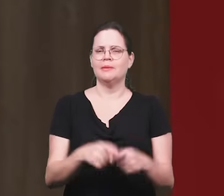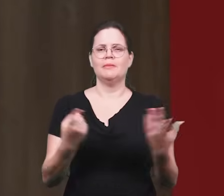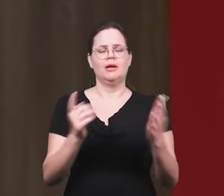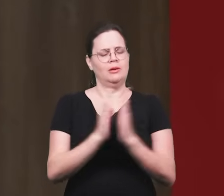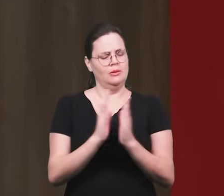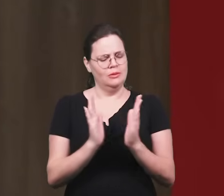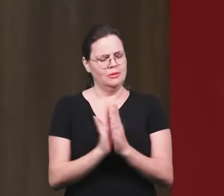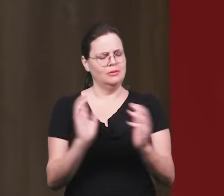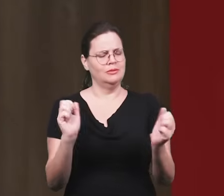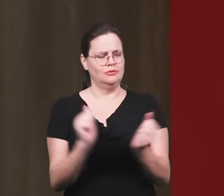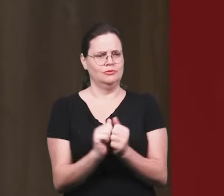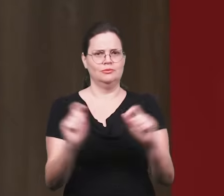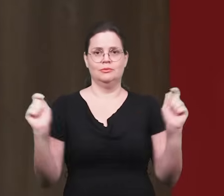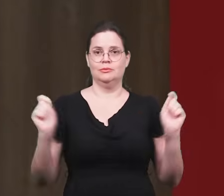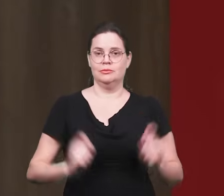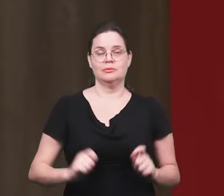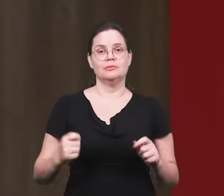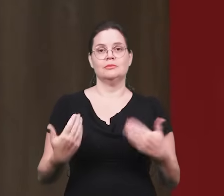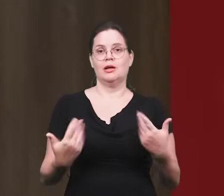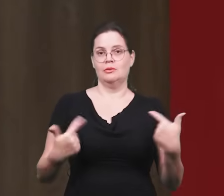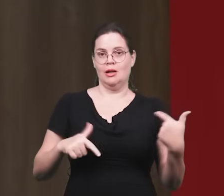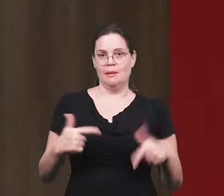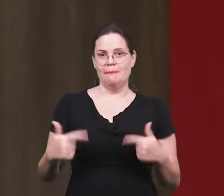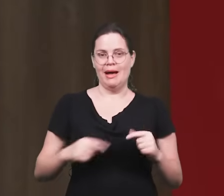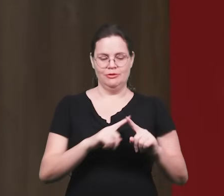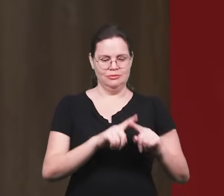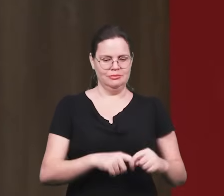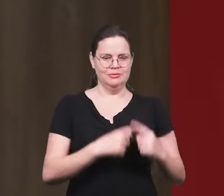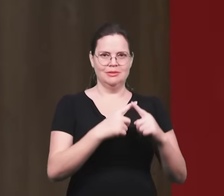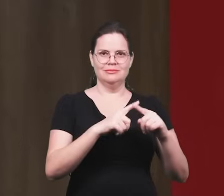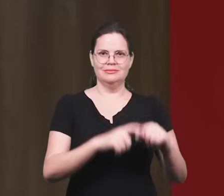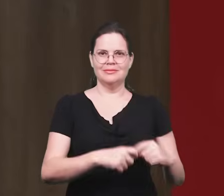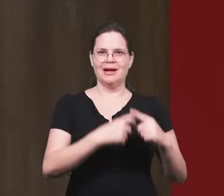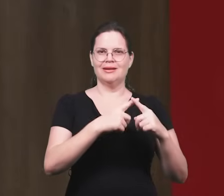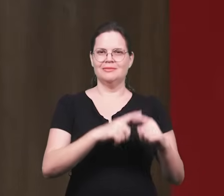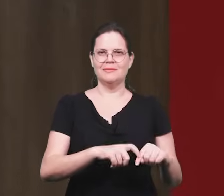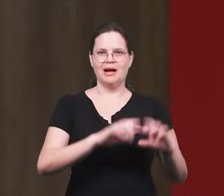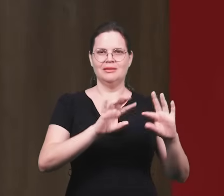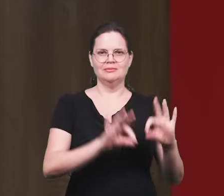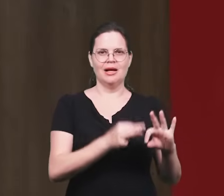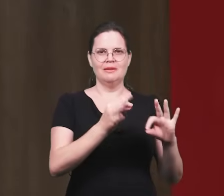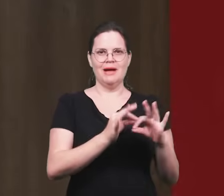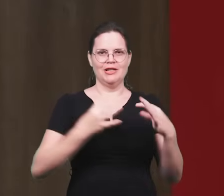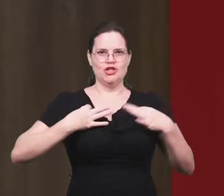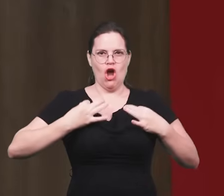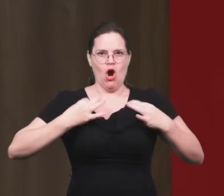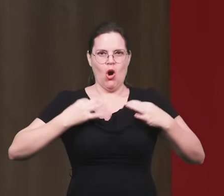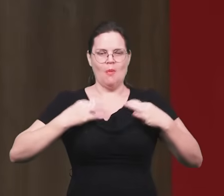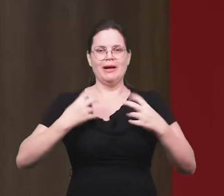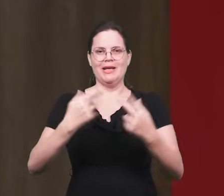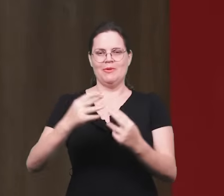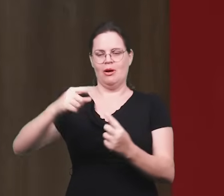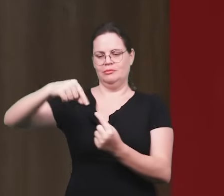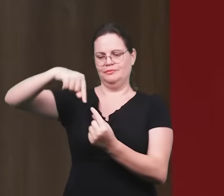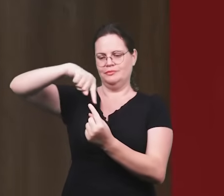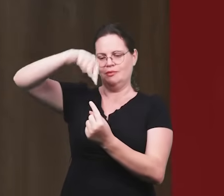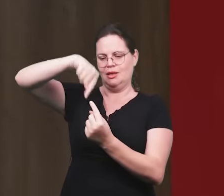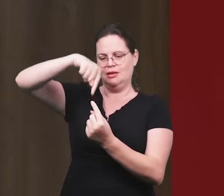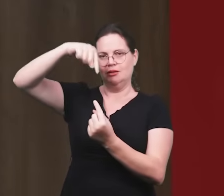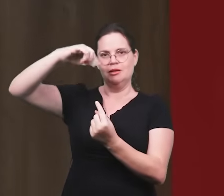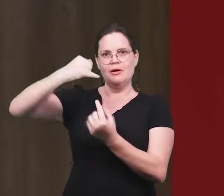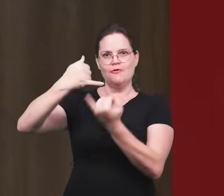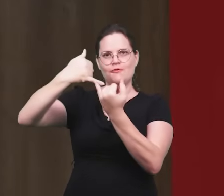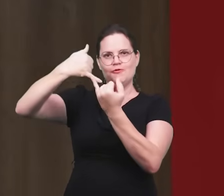orar juntos. Então, esse trabalho de tecer, como nós estamos falando aqui de um instrumento de fiar, de tecer, esse trabalho